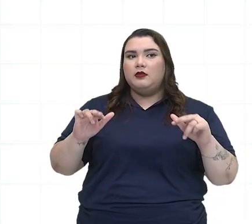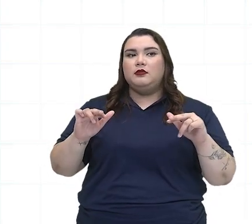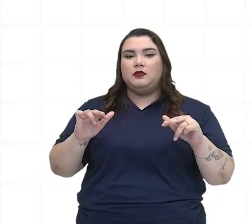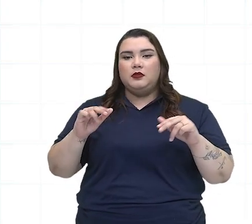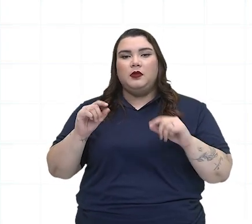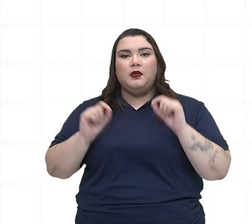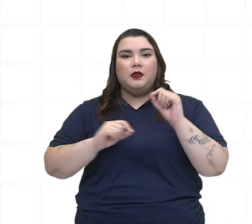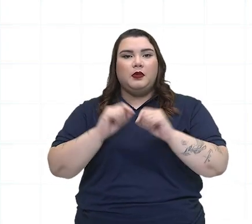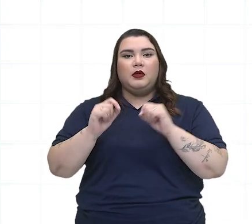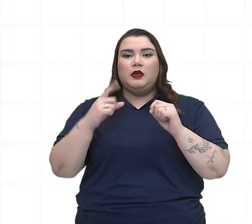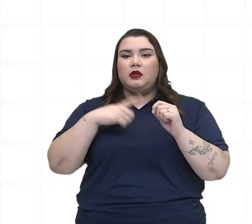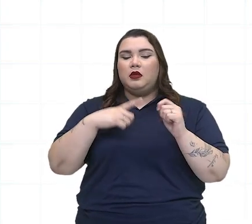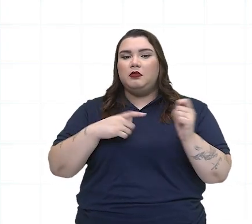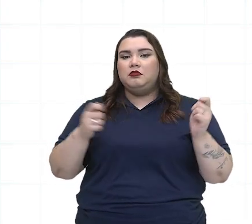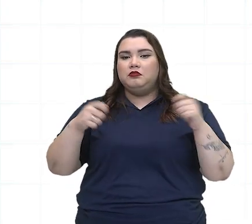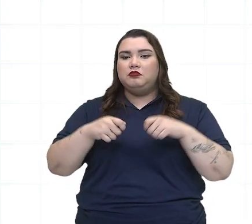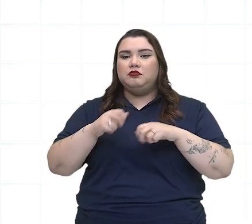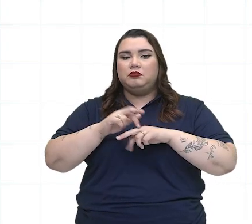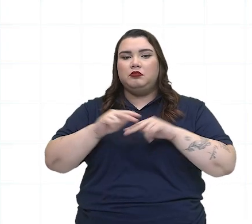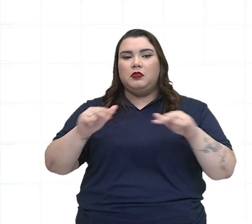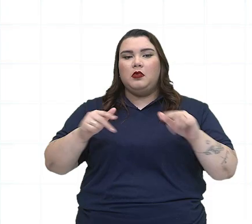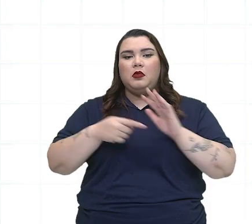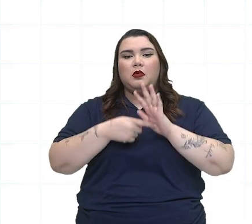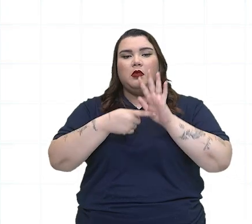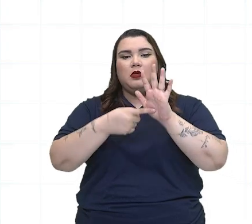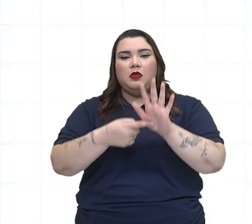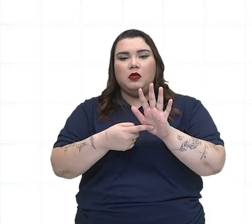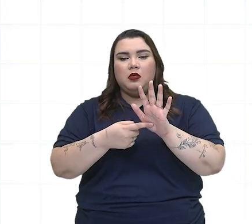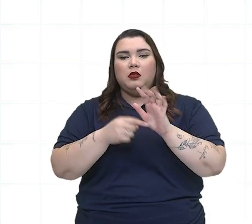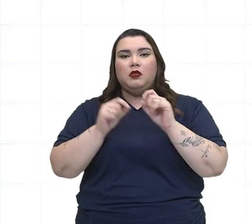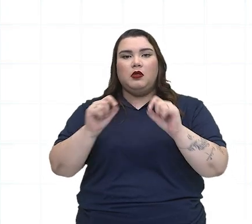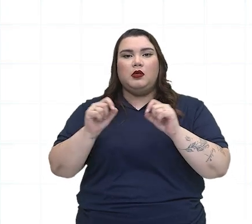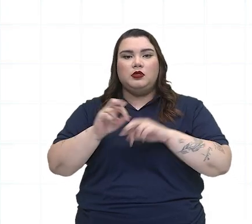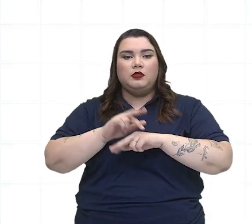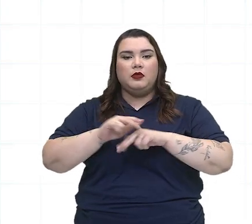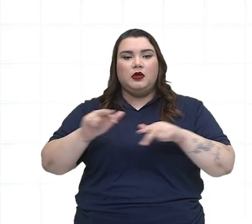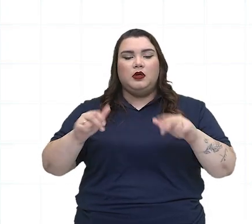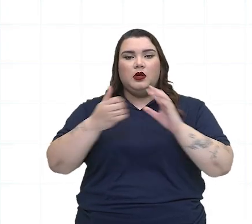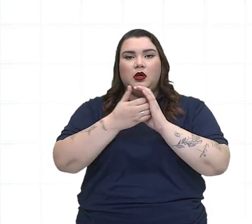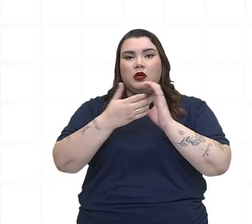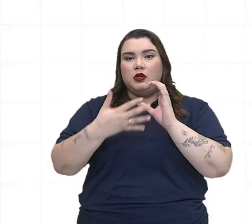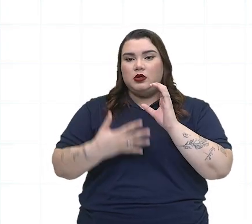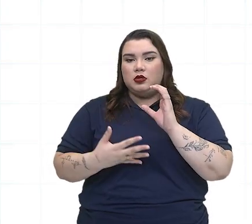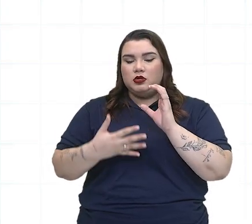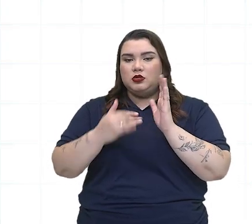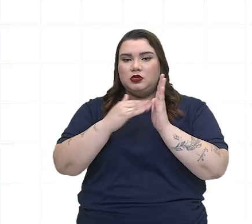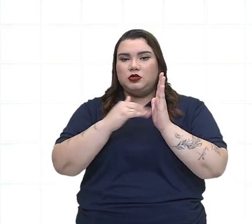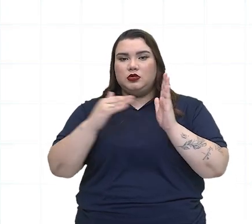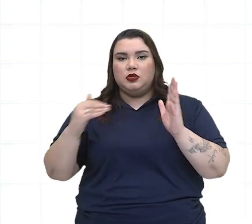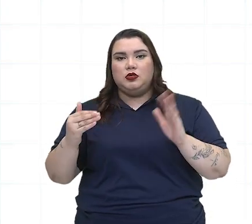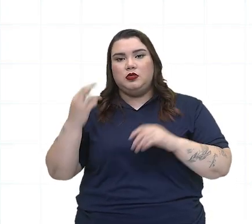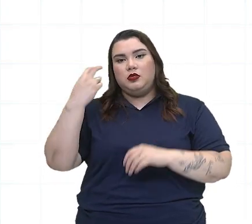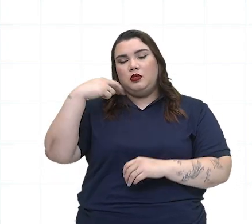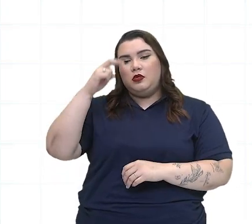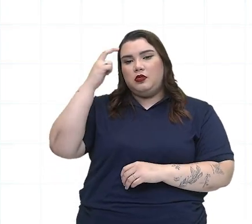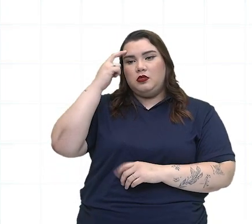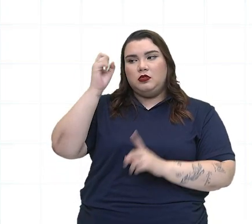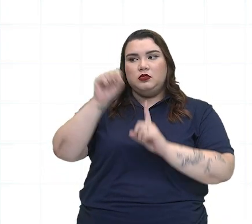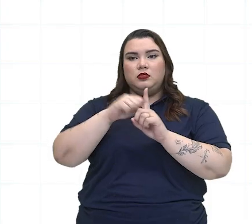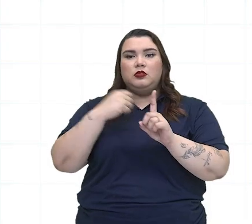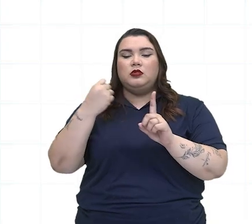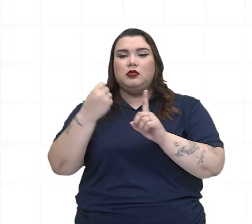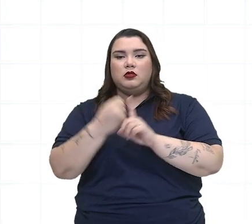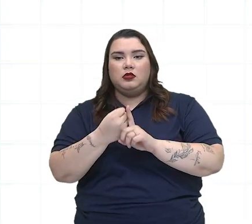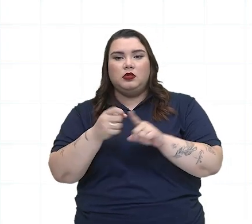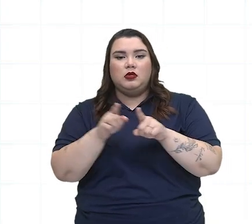extremamente diversificado, resultado de diferentes fatores estéticos, culturais,